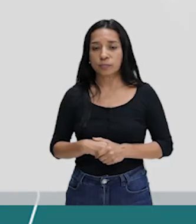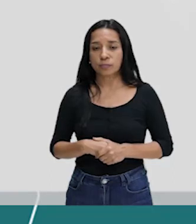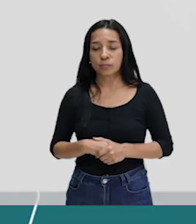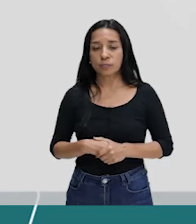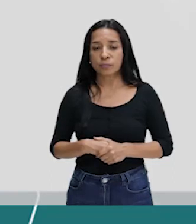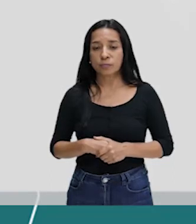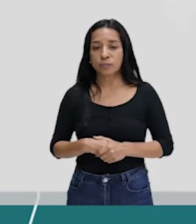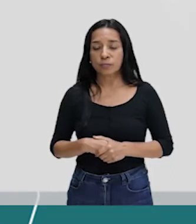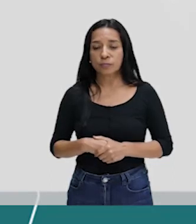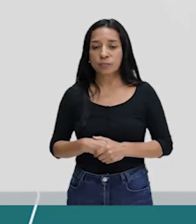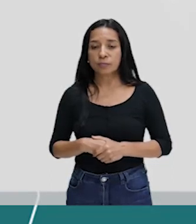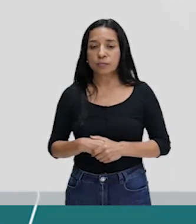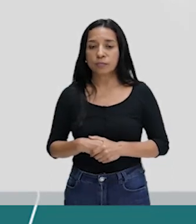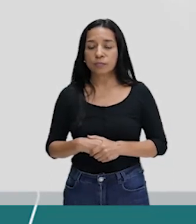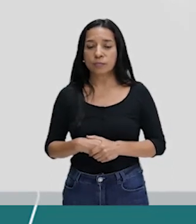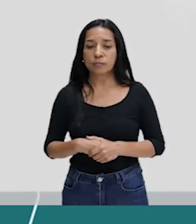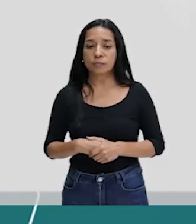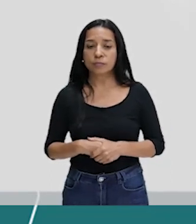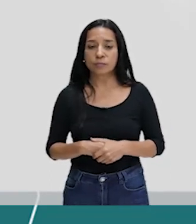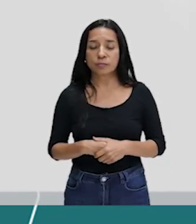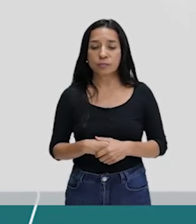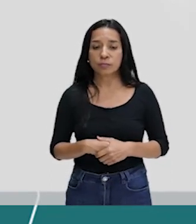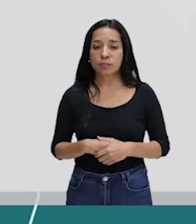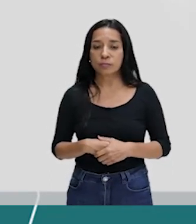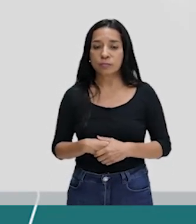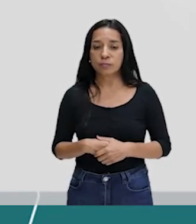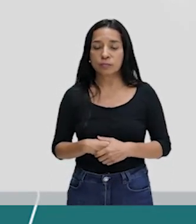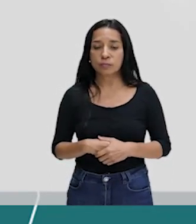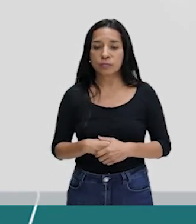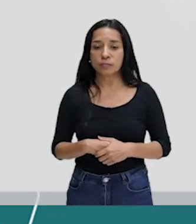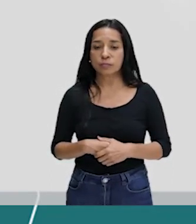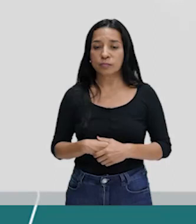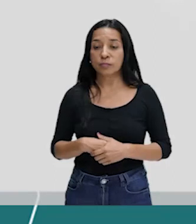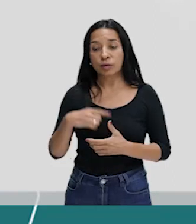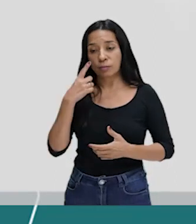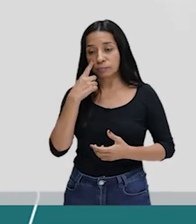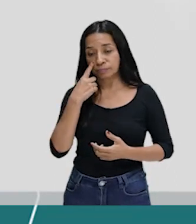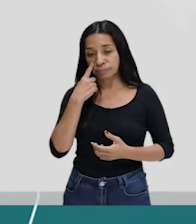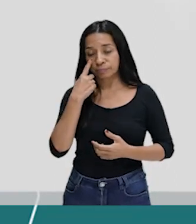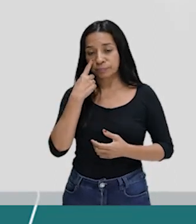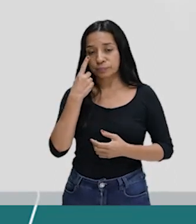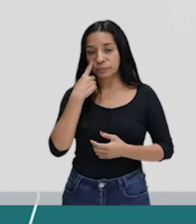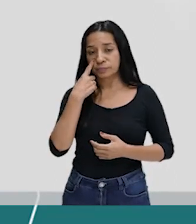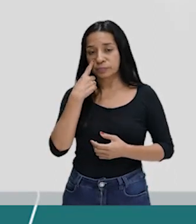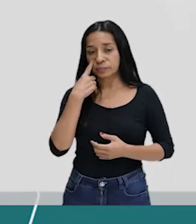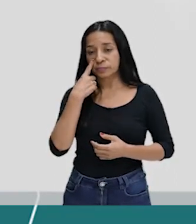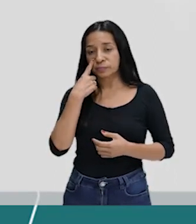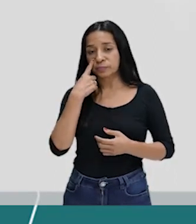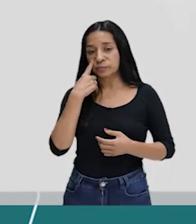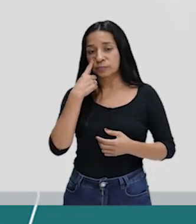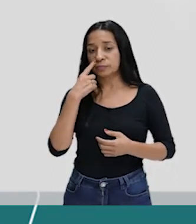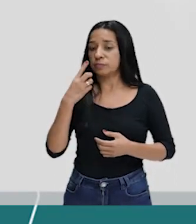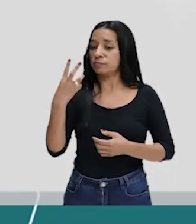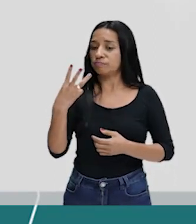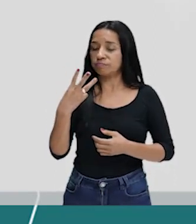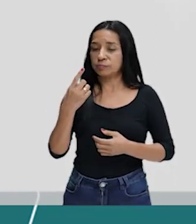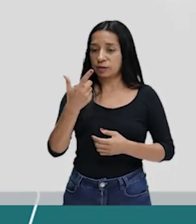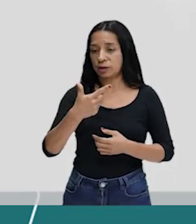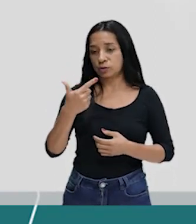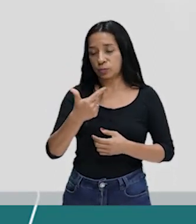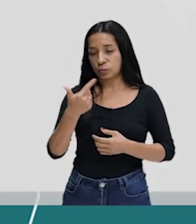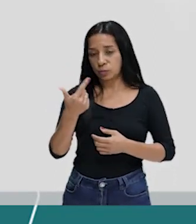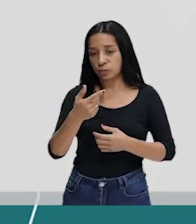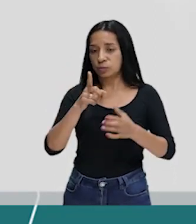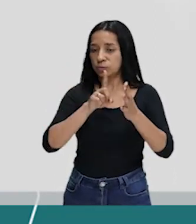denso, certo? E supermassivo, chamado de... Preste bem atenção. Na questão anterior, ele fala